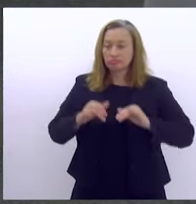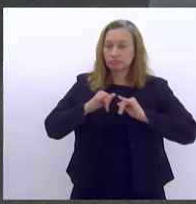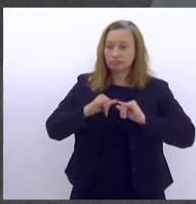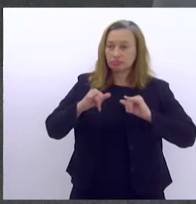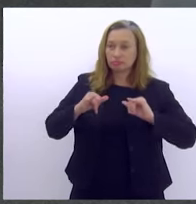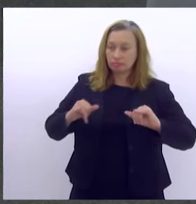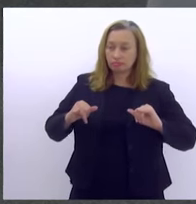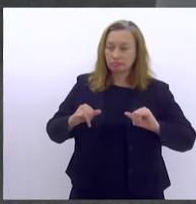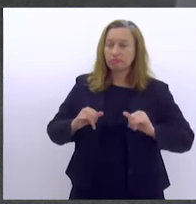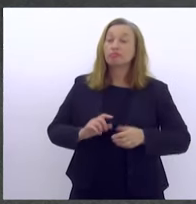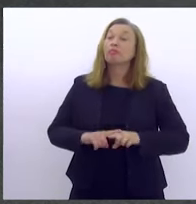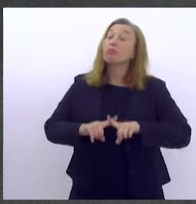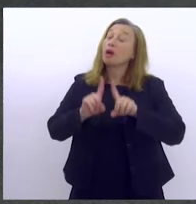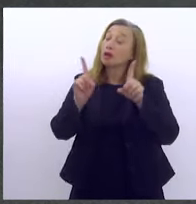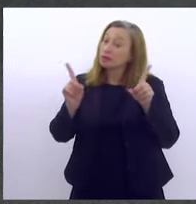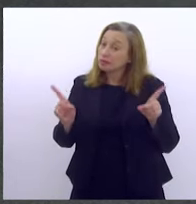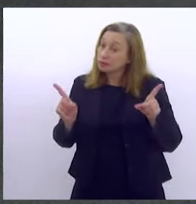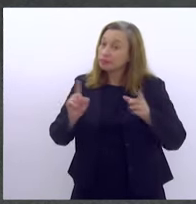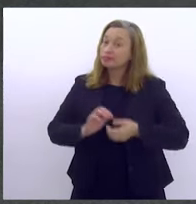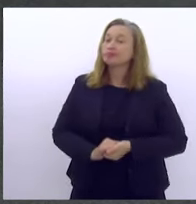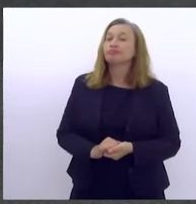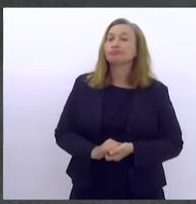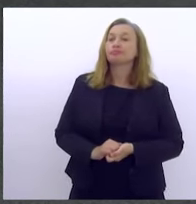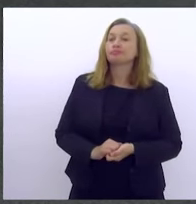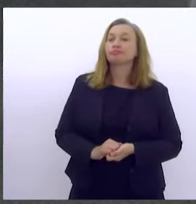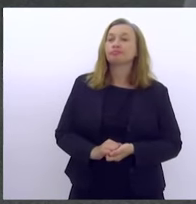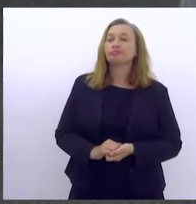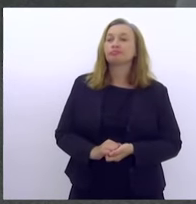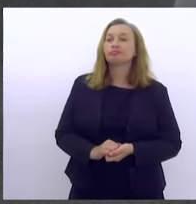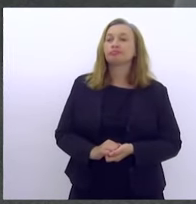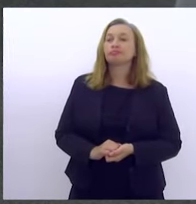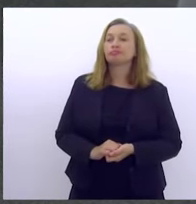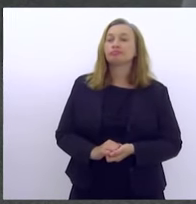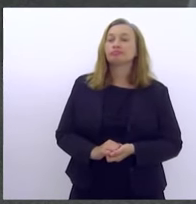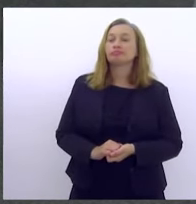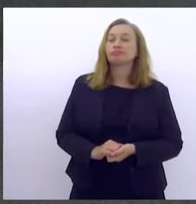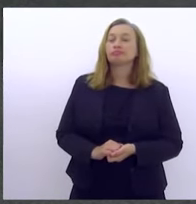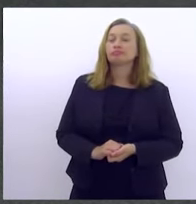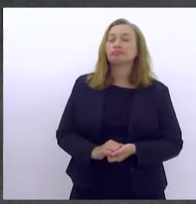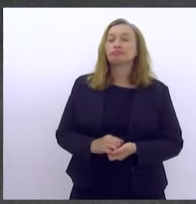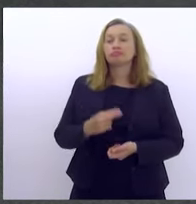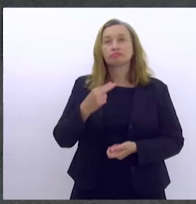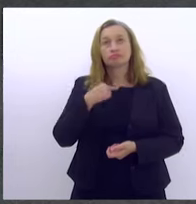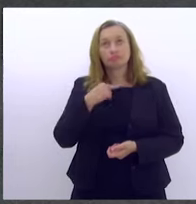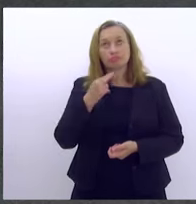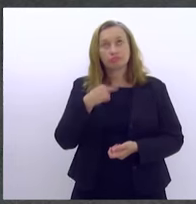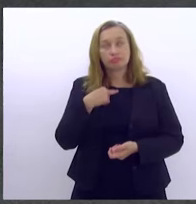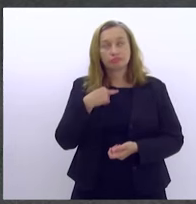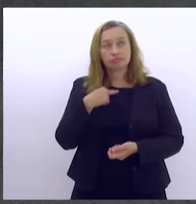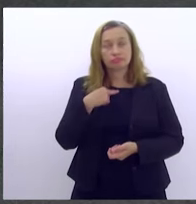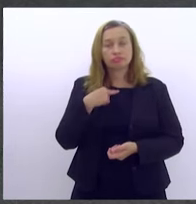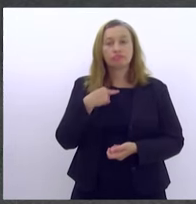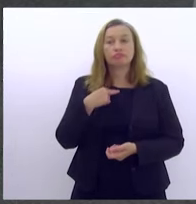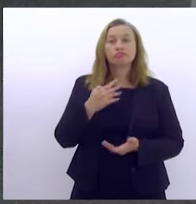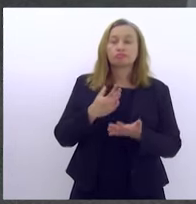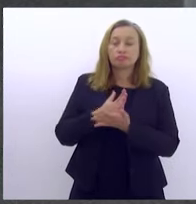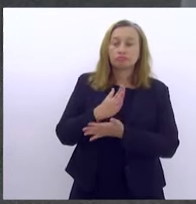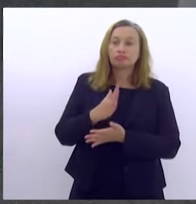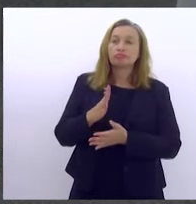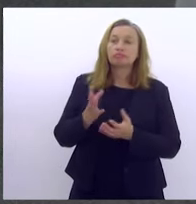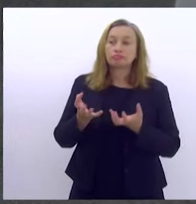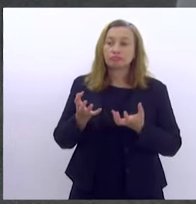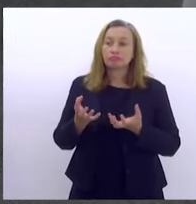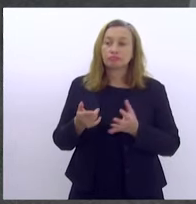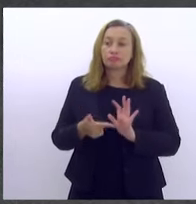Mas nós não podemos, e aí o nosso parecer é favorável, mas queremos destacar